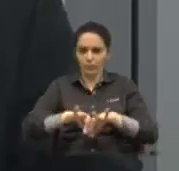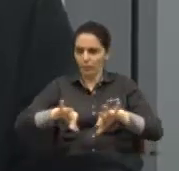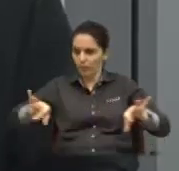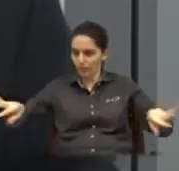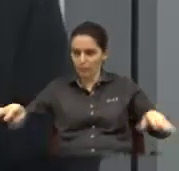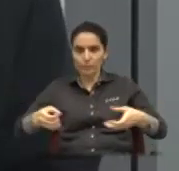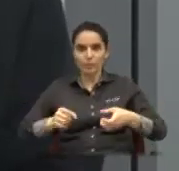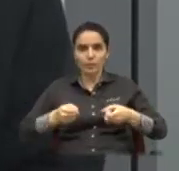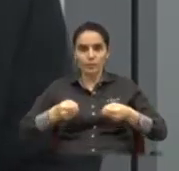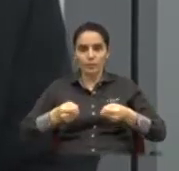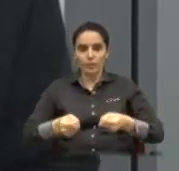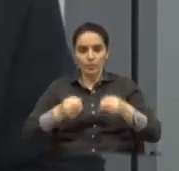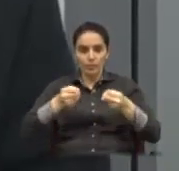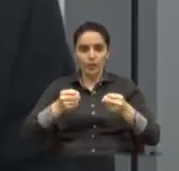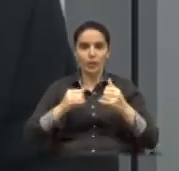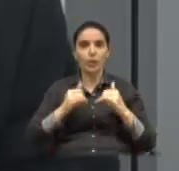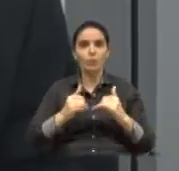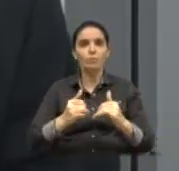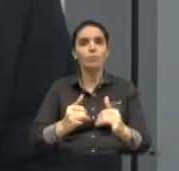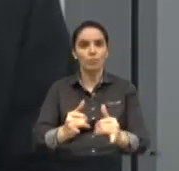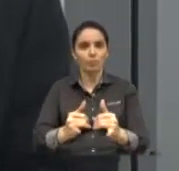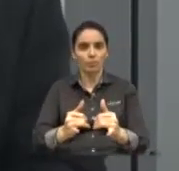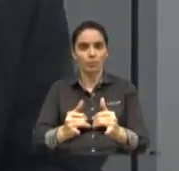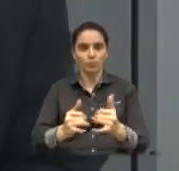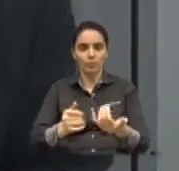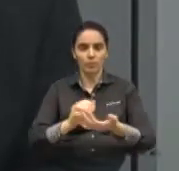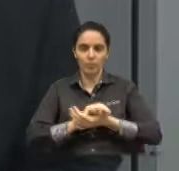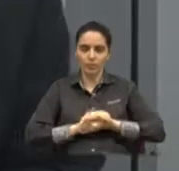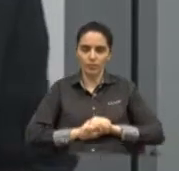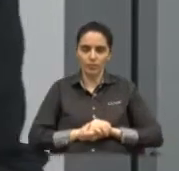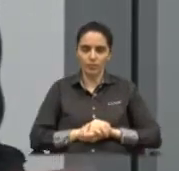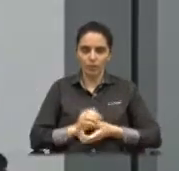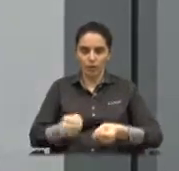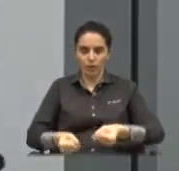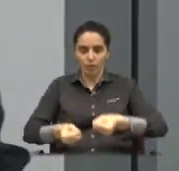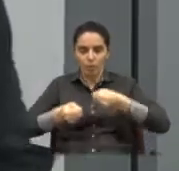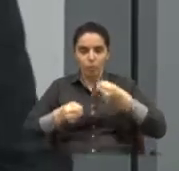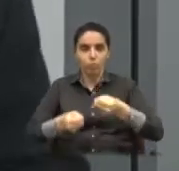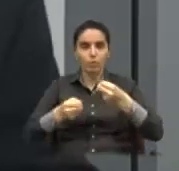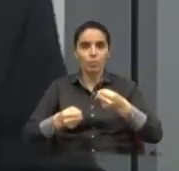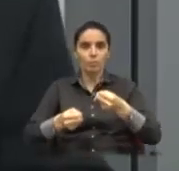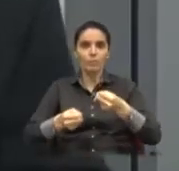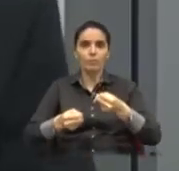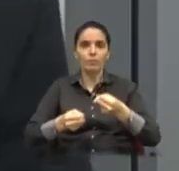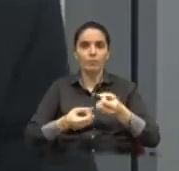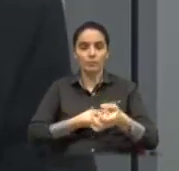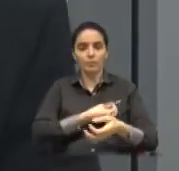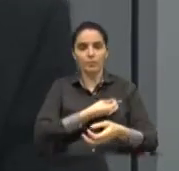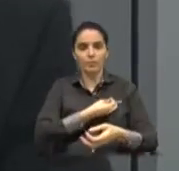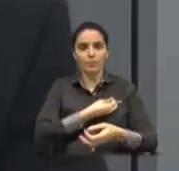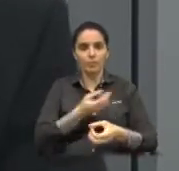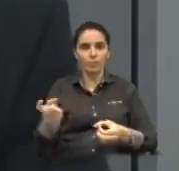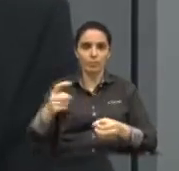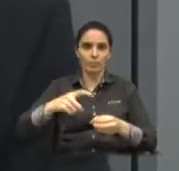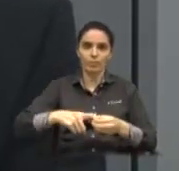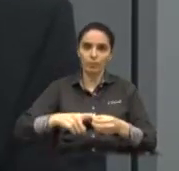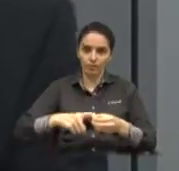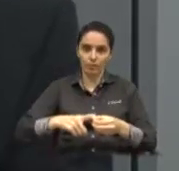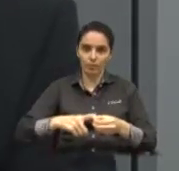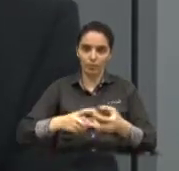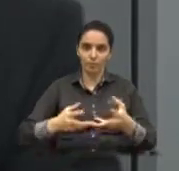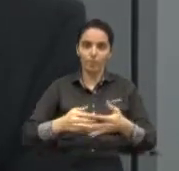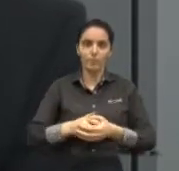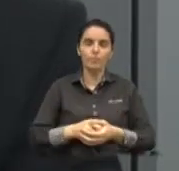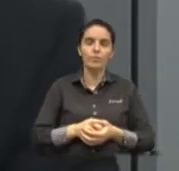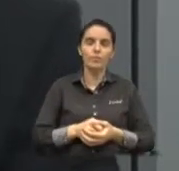pá, ele dá uma descarga elétrica. E essa descarga elétrica salva uma vida, né? Então, a gente, me perdoe um